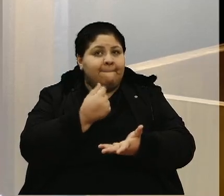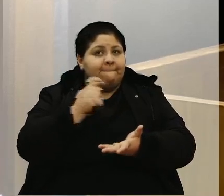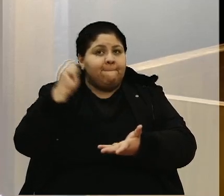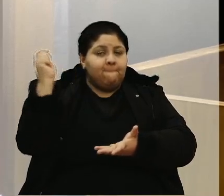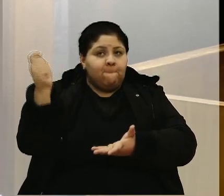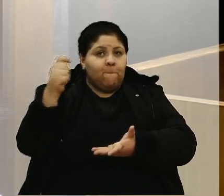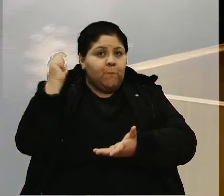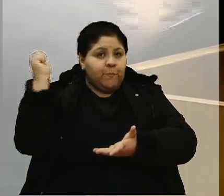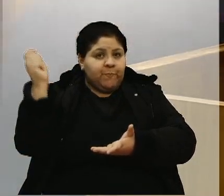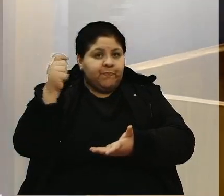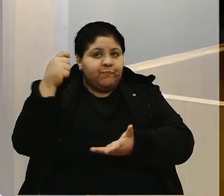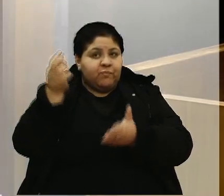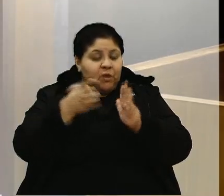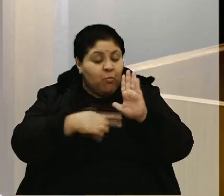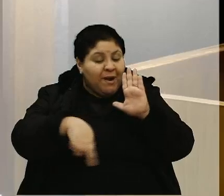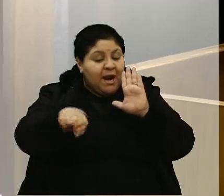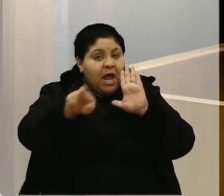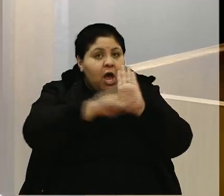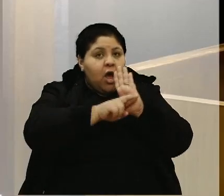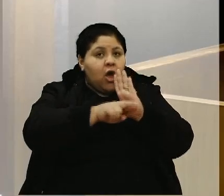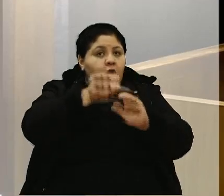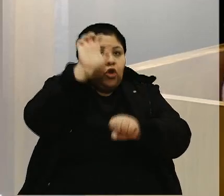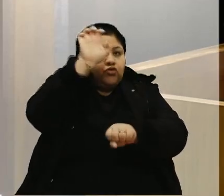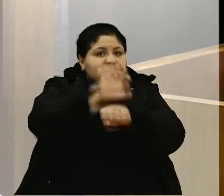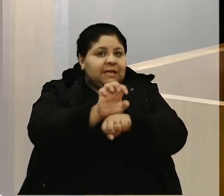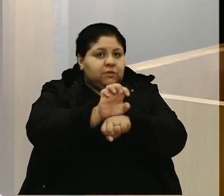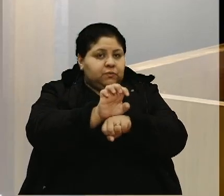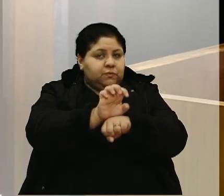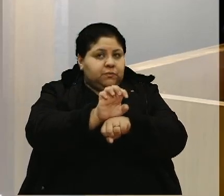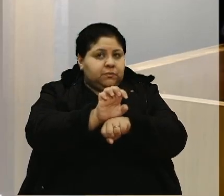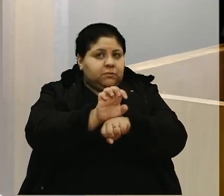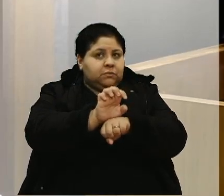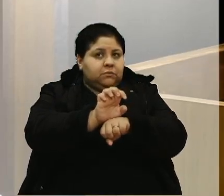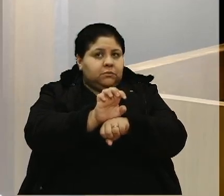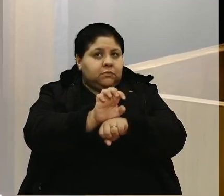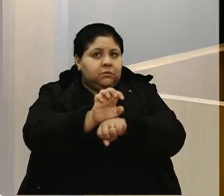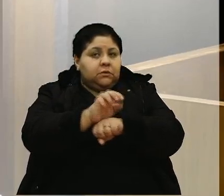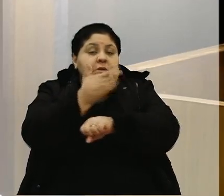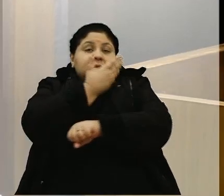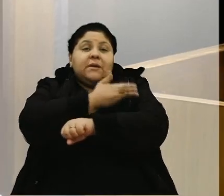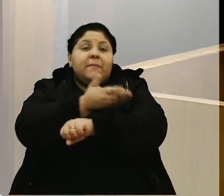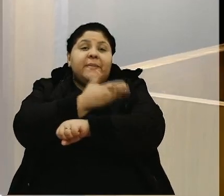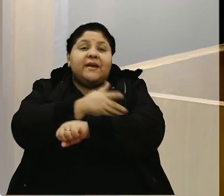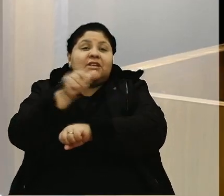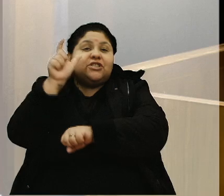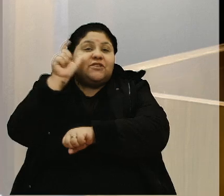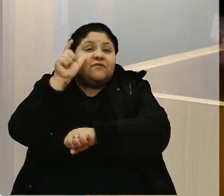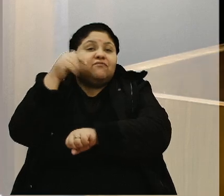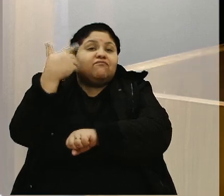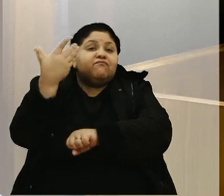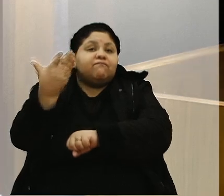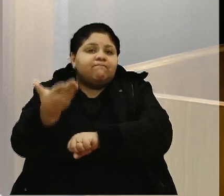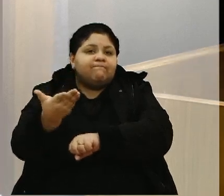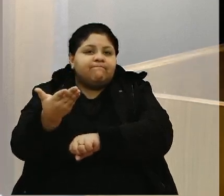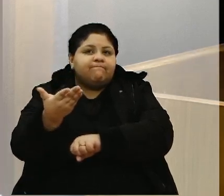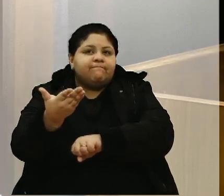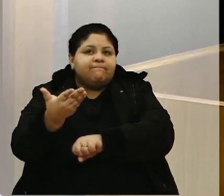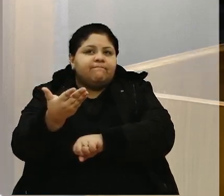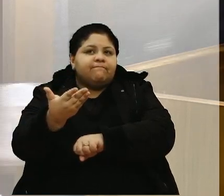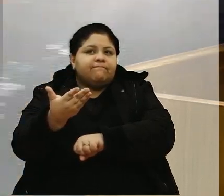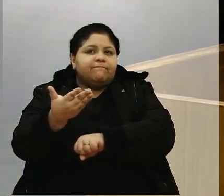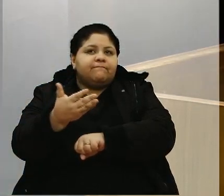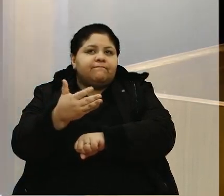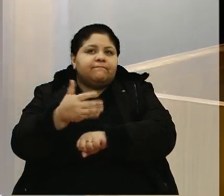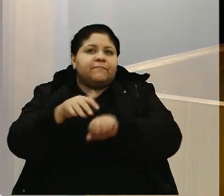do Sul, para a reconstrução do Rio Grande do Sul. E na prática, o que a gente viu, vereador? A marcha dos prefeitos